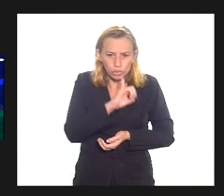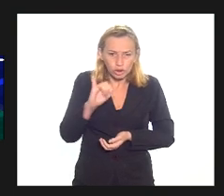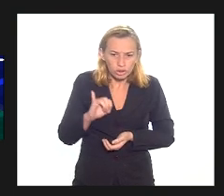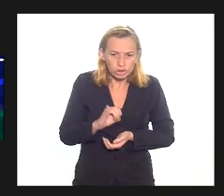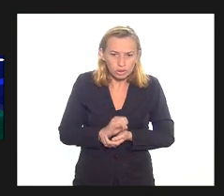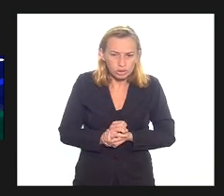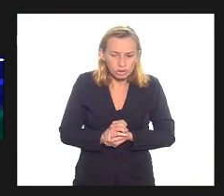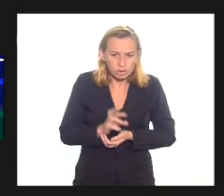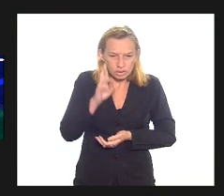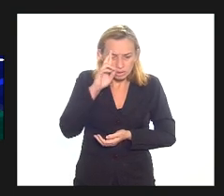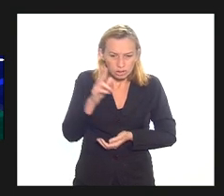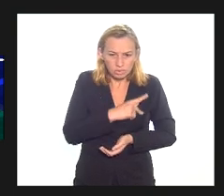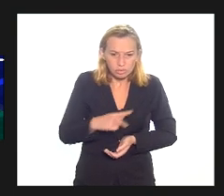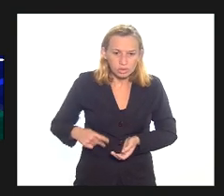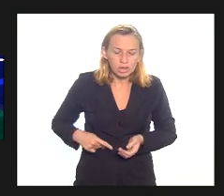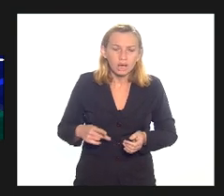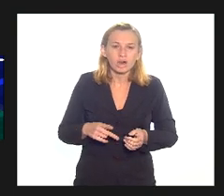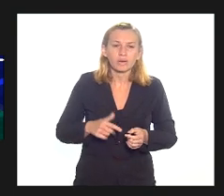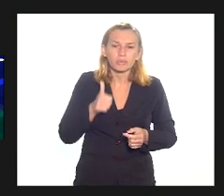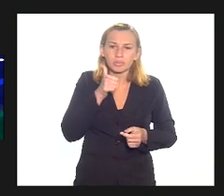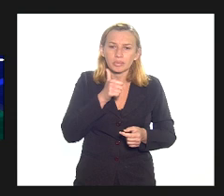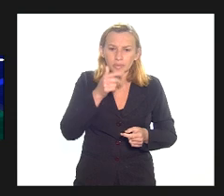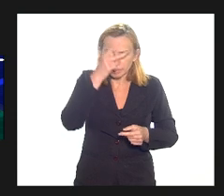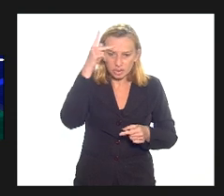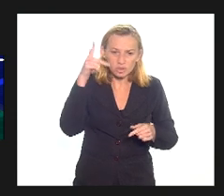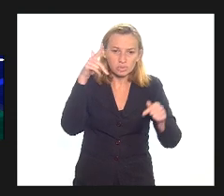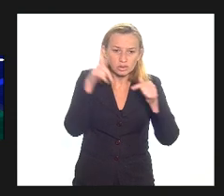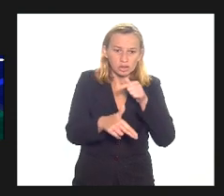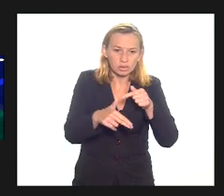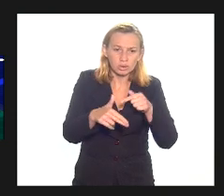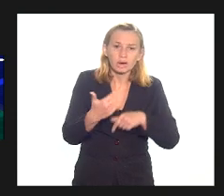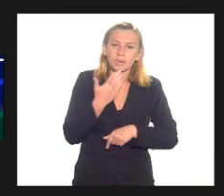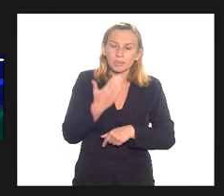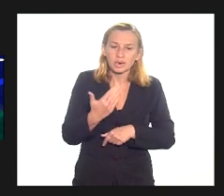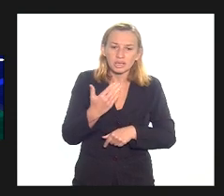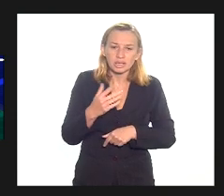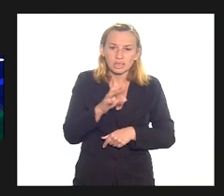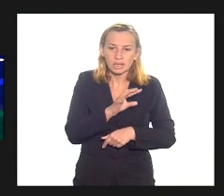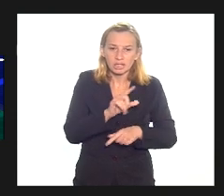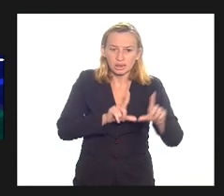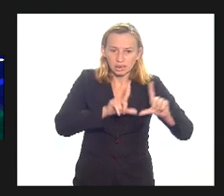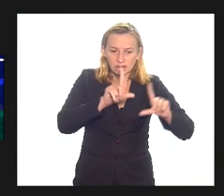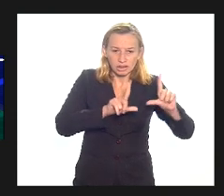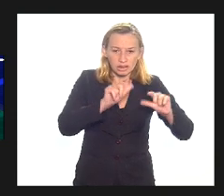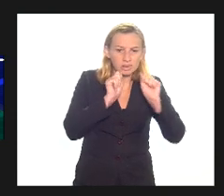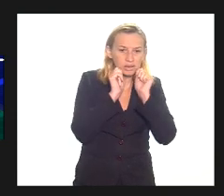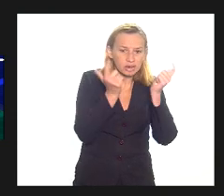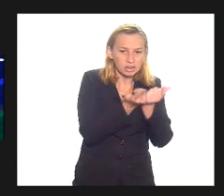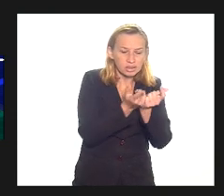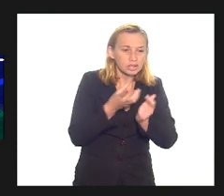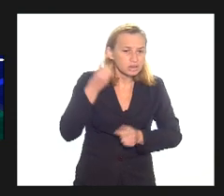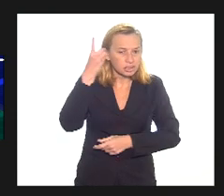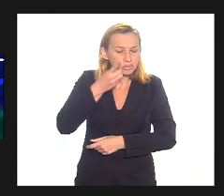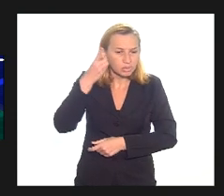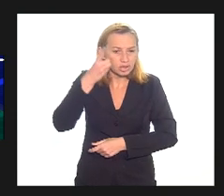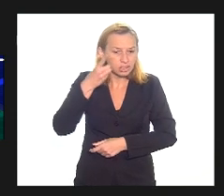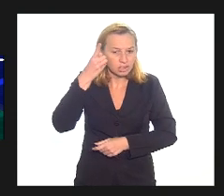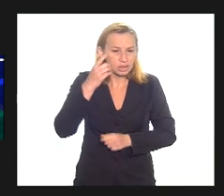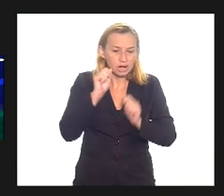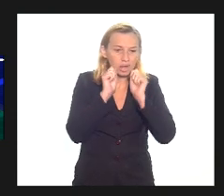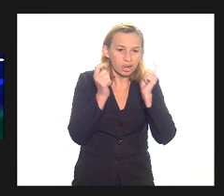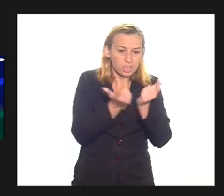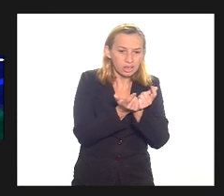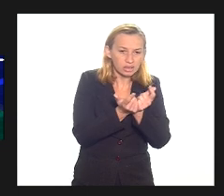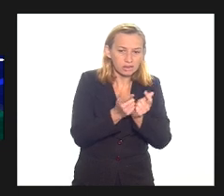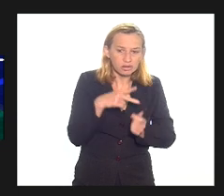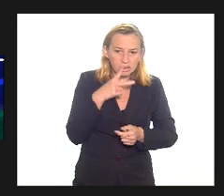Senhora presidente, alguém interrompeu? Alô? Bom dia, TV Alerj, por favor. Deputado Rodrigo Amorim está falando. Eu já